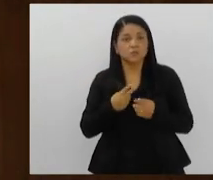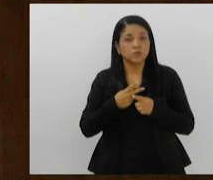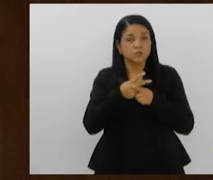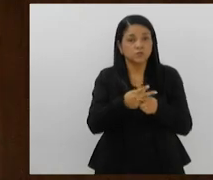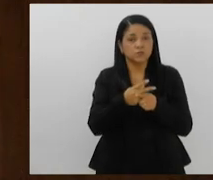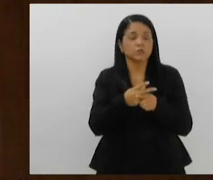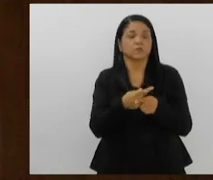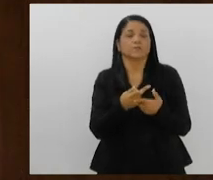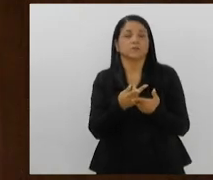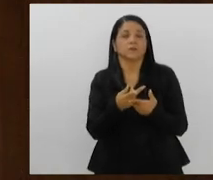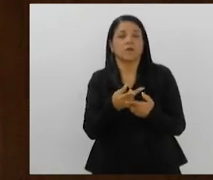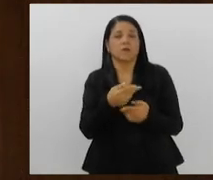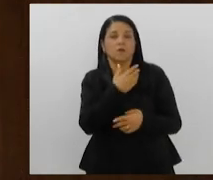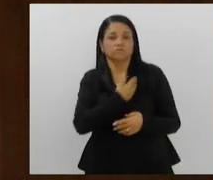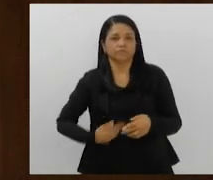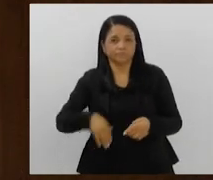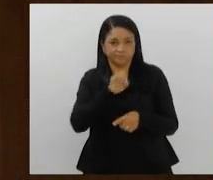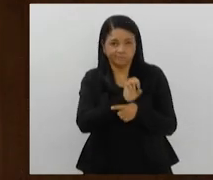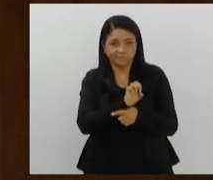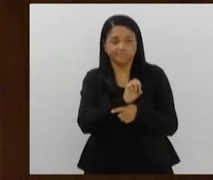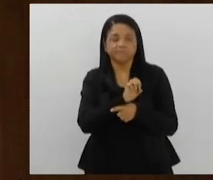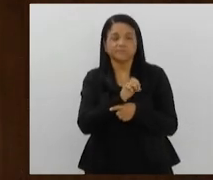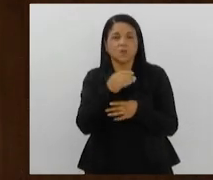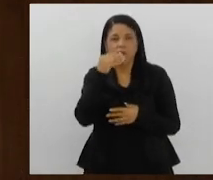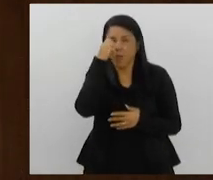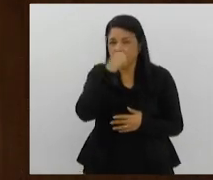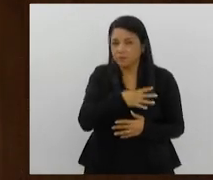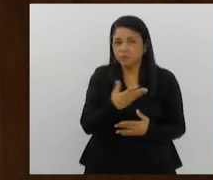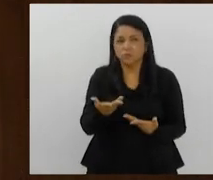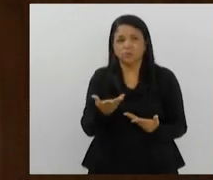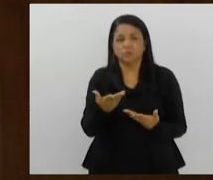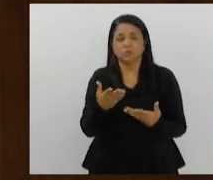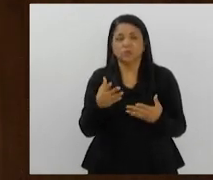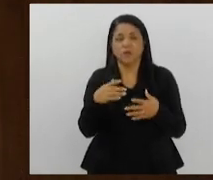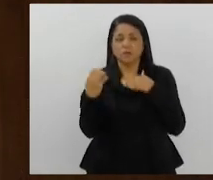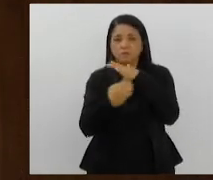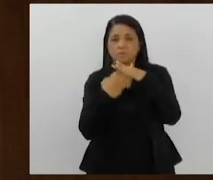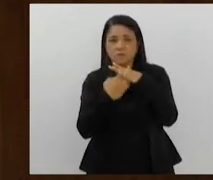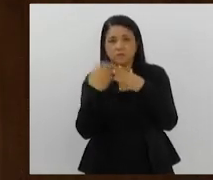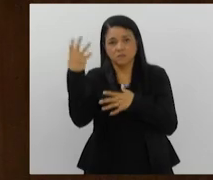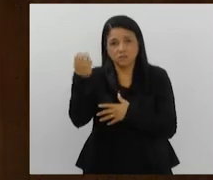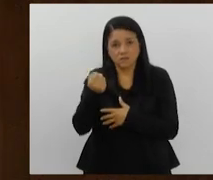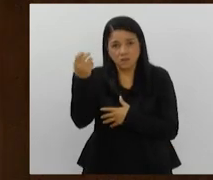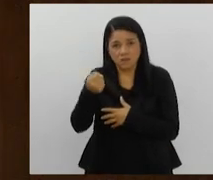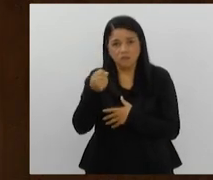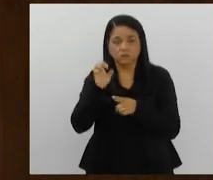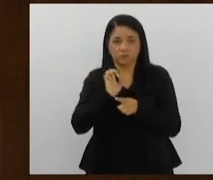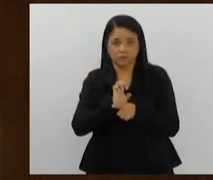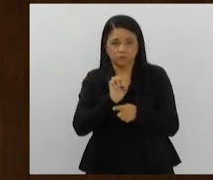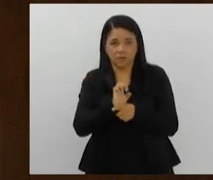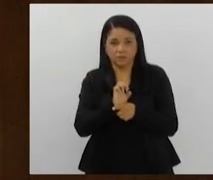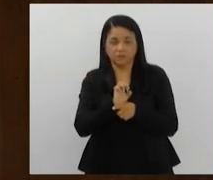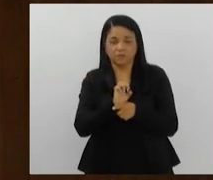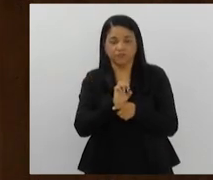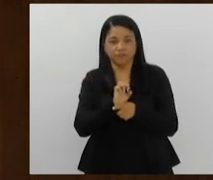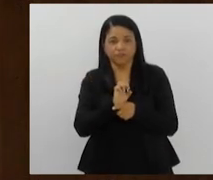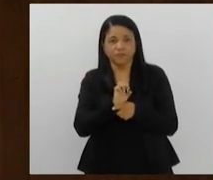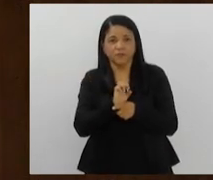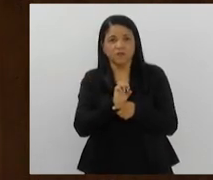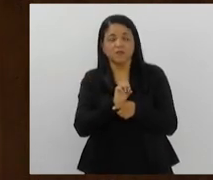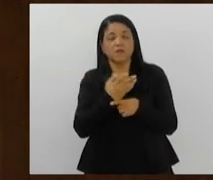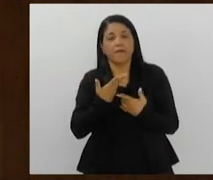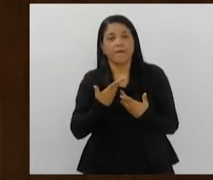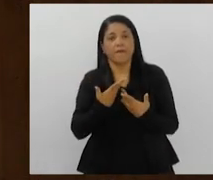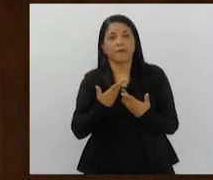está acontecendo com as indústrias e cooperativas do leite do nosso Estado, em desfavor das indústrias do Estado, em favor das